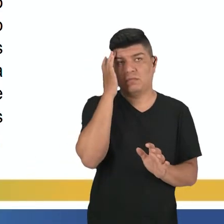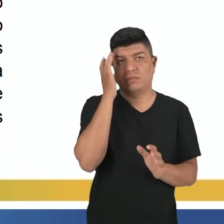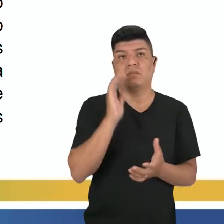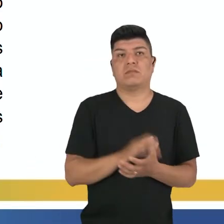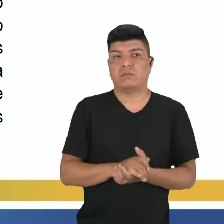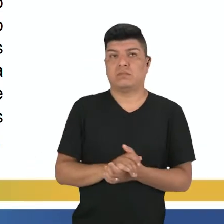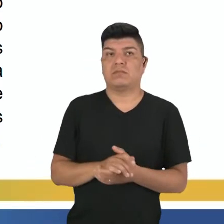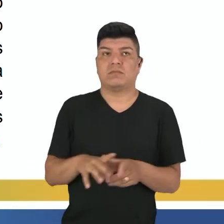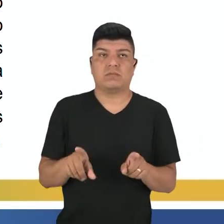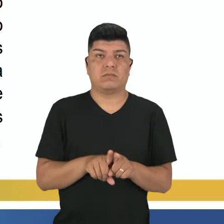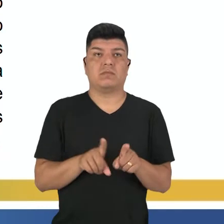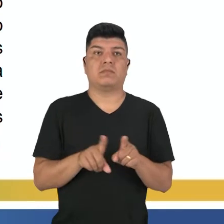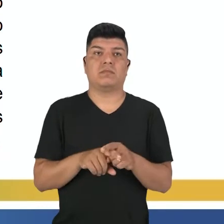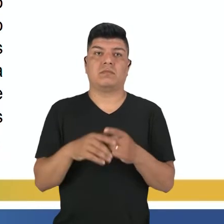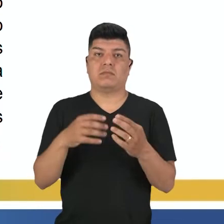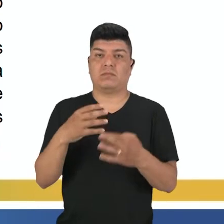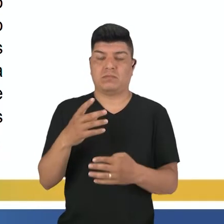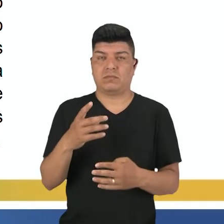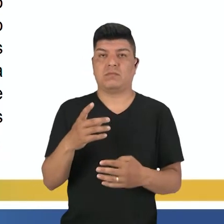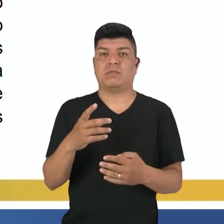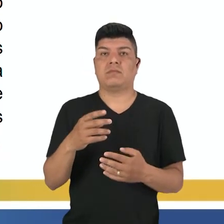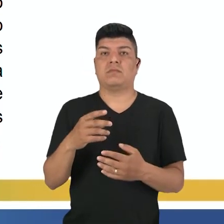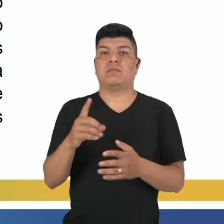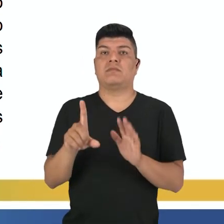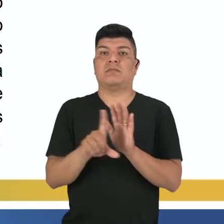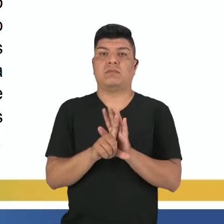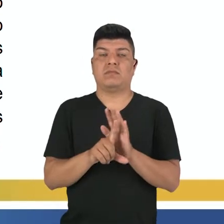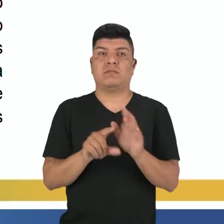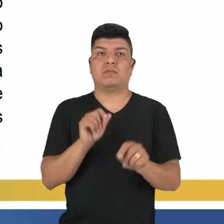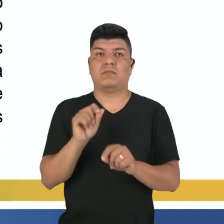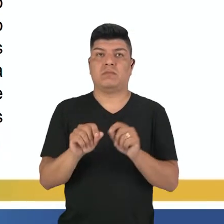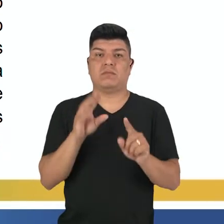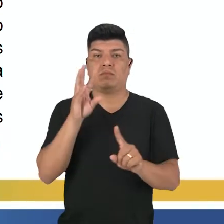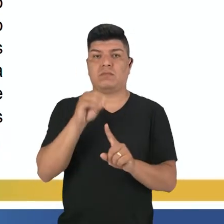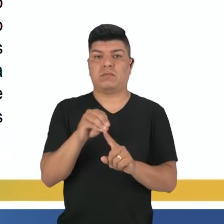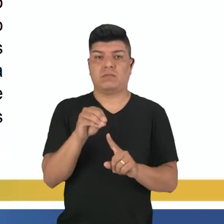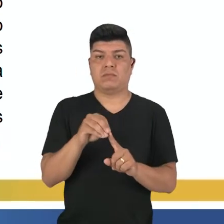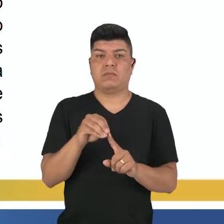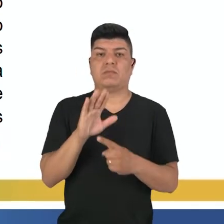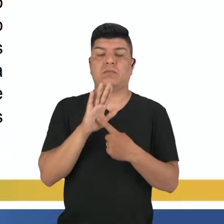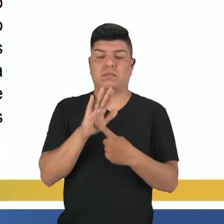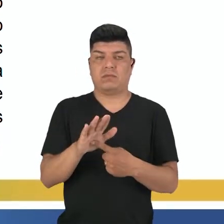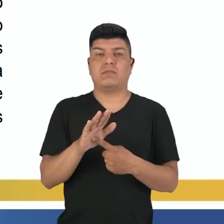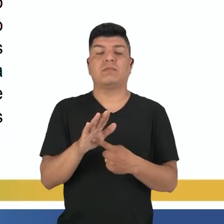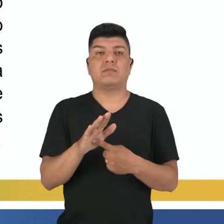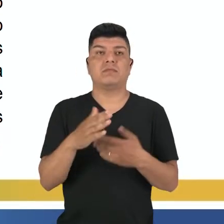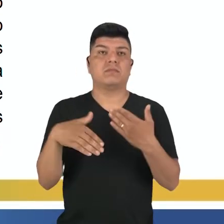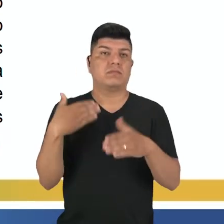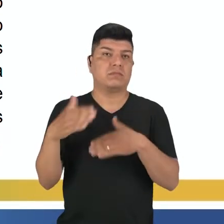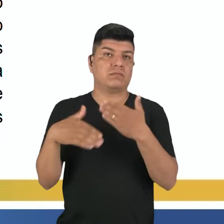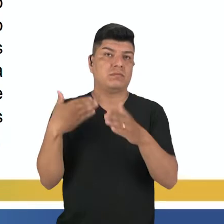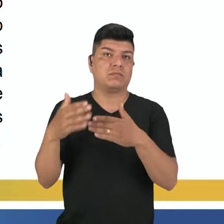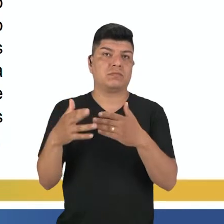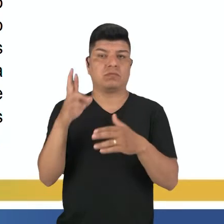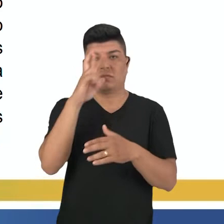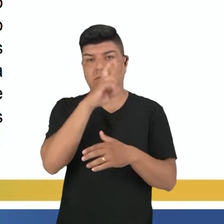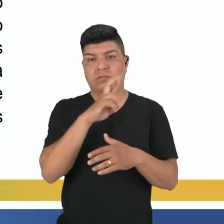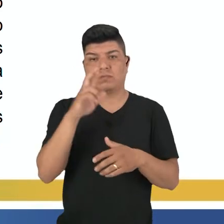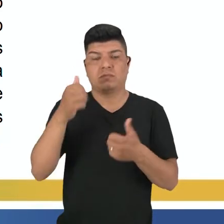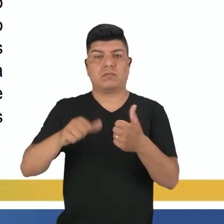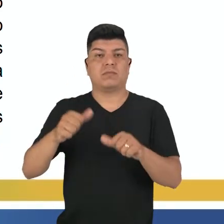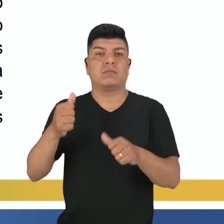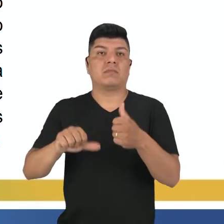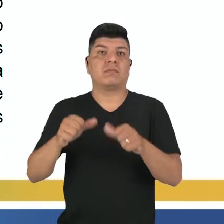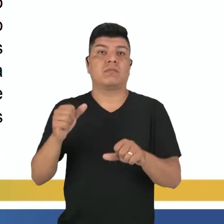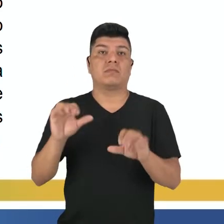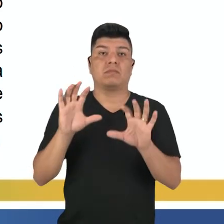pessoa, além da definição de diretrizes, objetivos, metas e indicadores no processo de monitoramento e